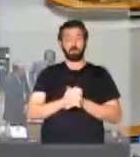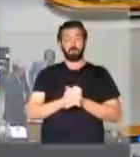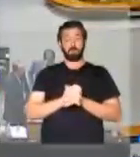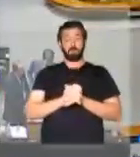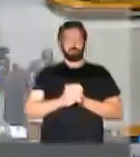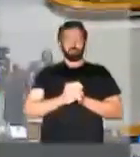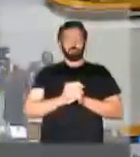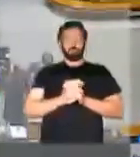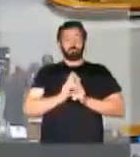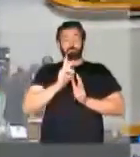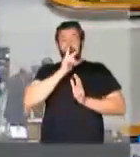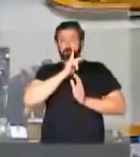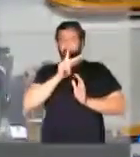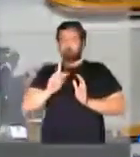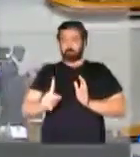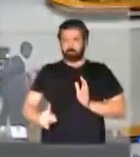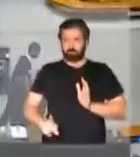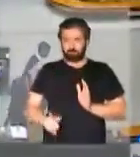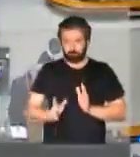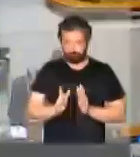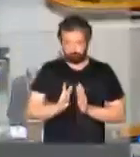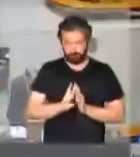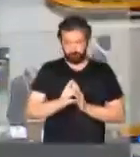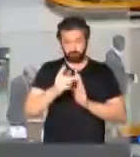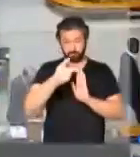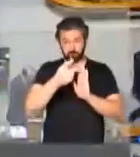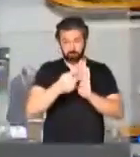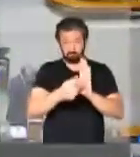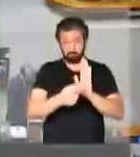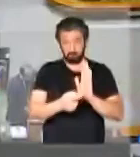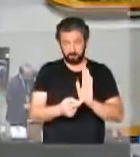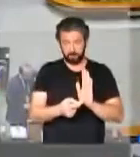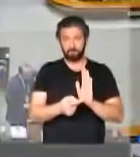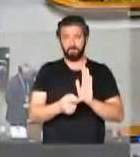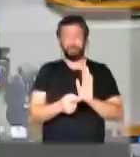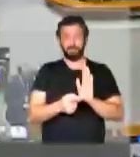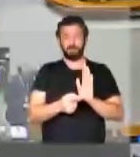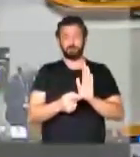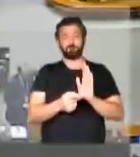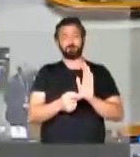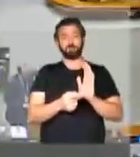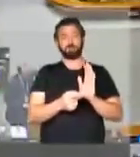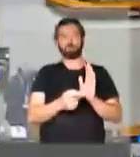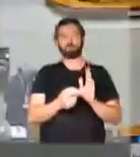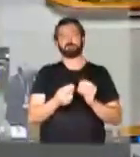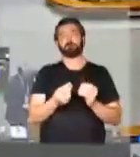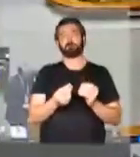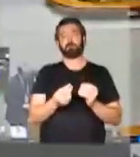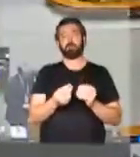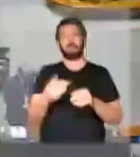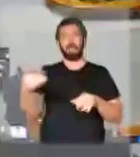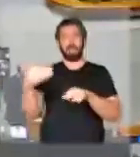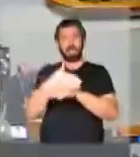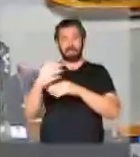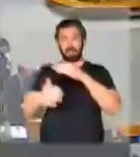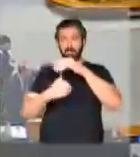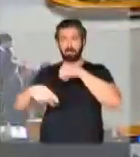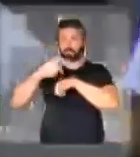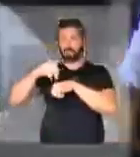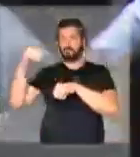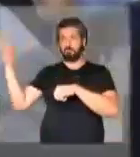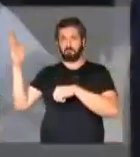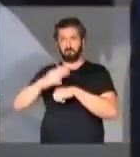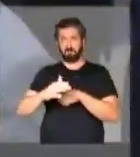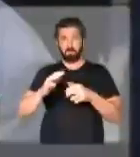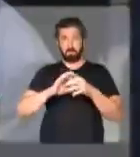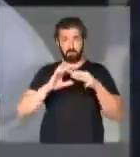Senhor presidente, o projeto que permite a entrada dessas empresas